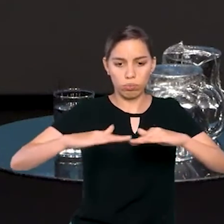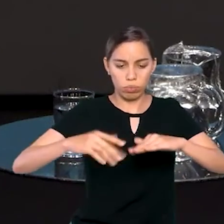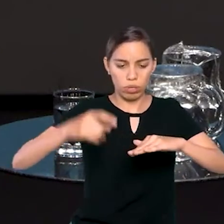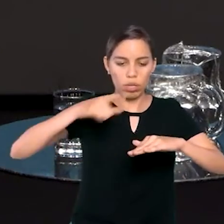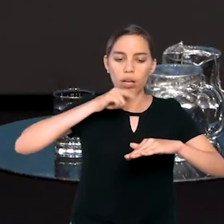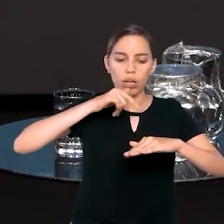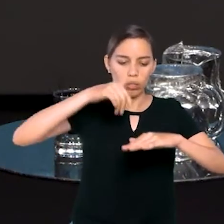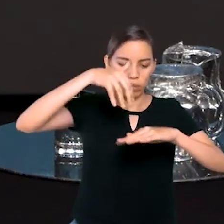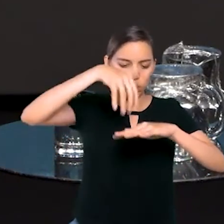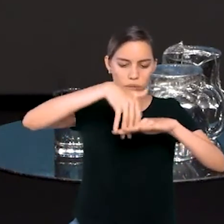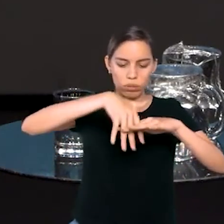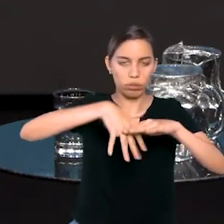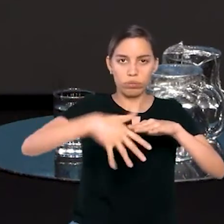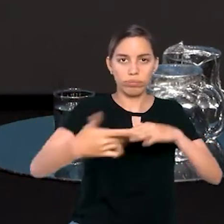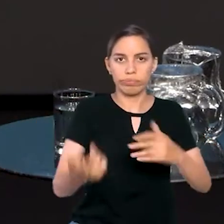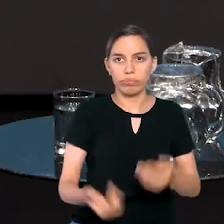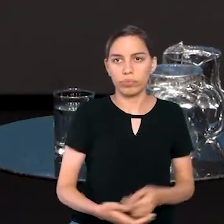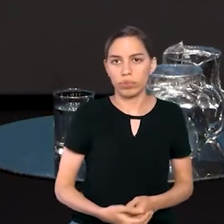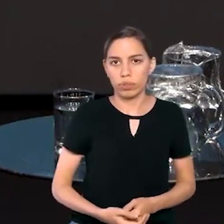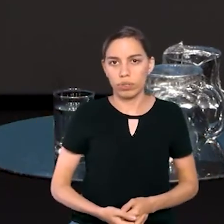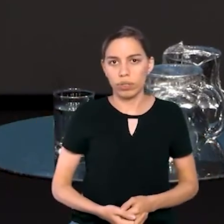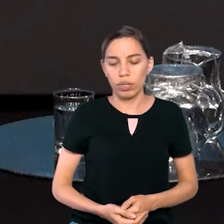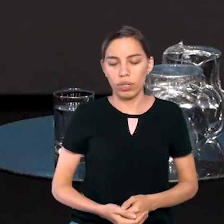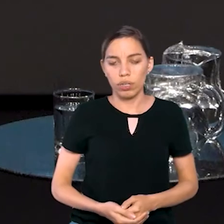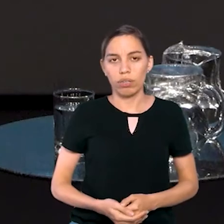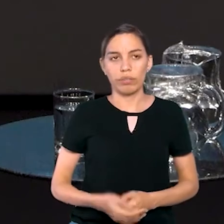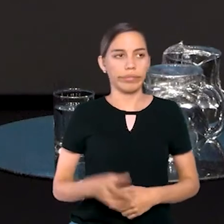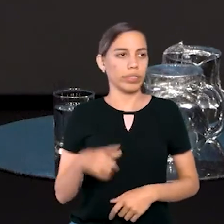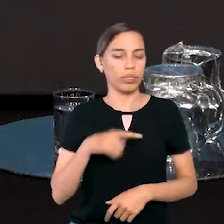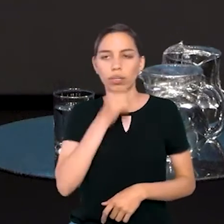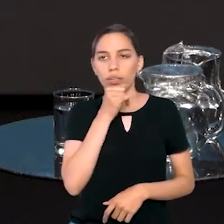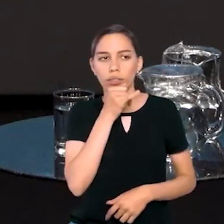maremoto, o tufão no Rio Grande do Sul,